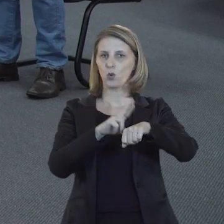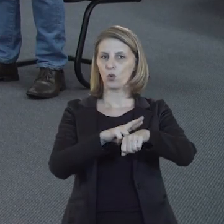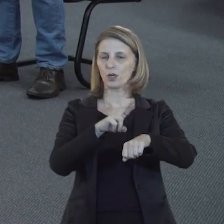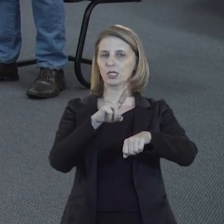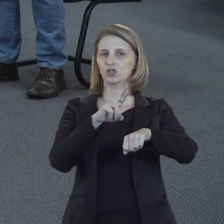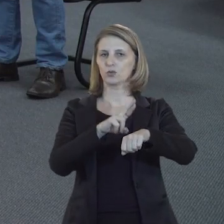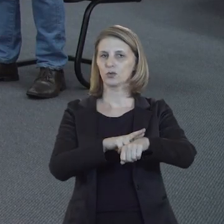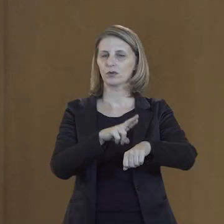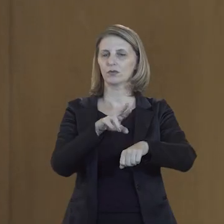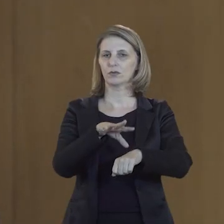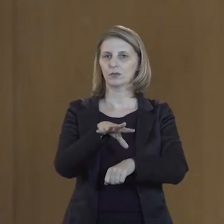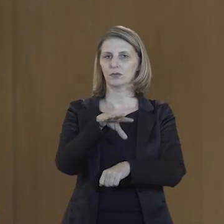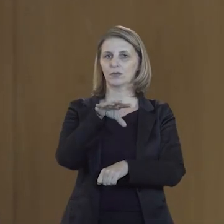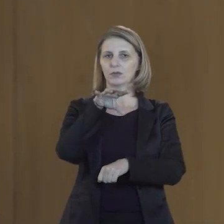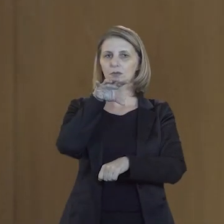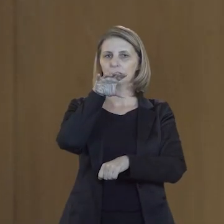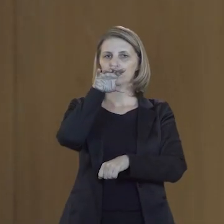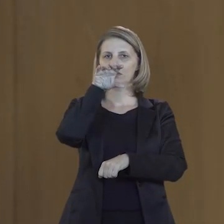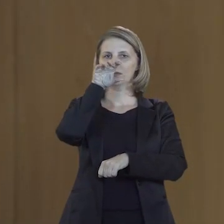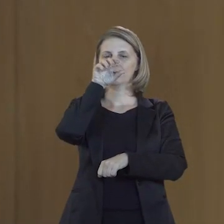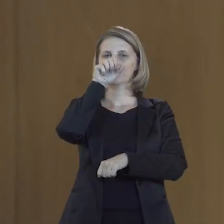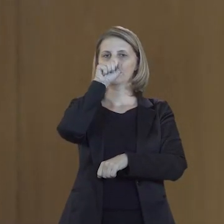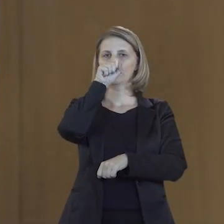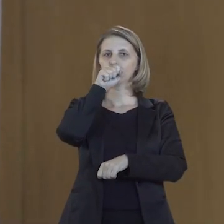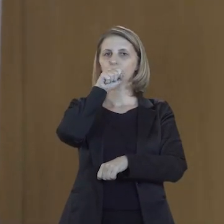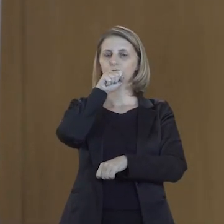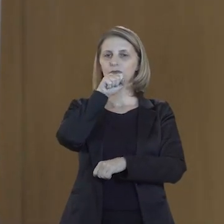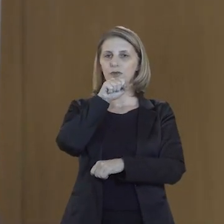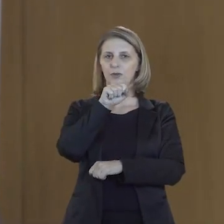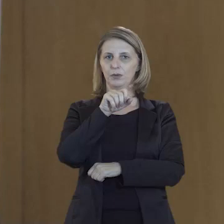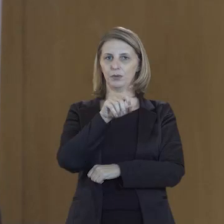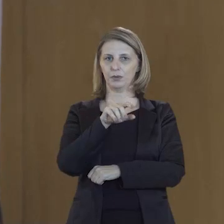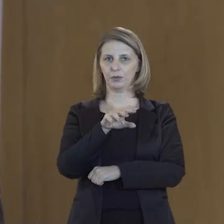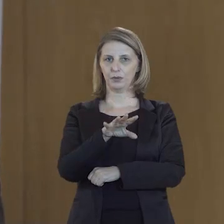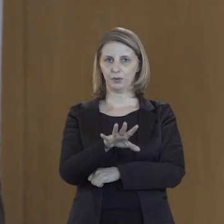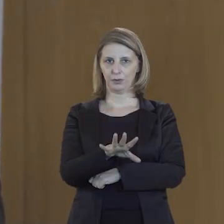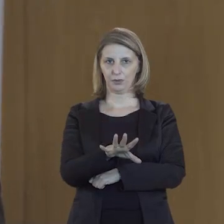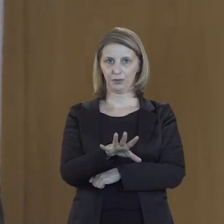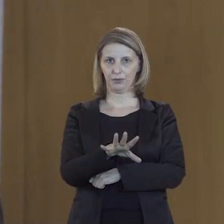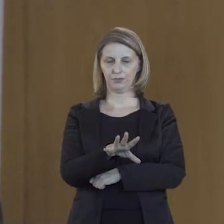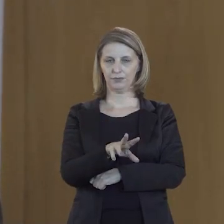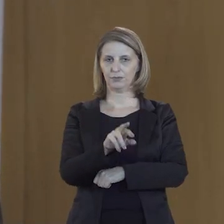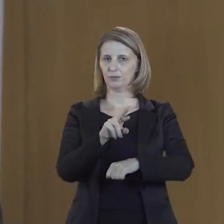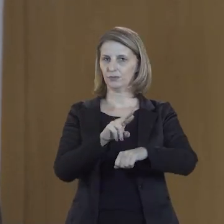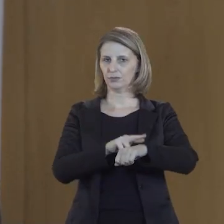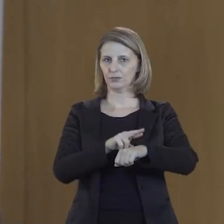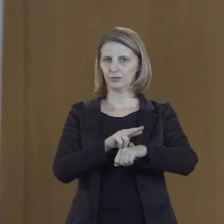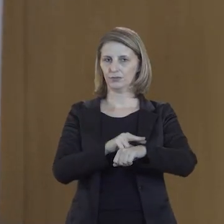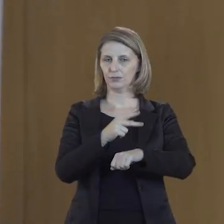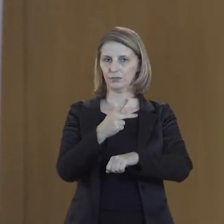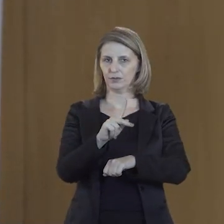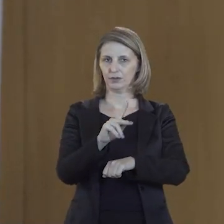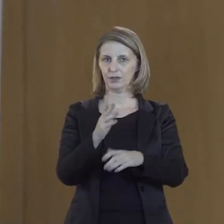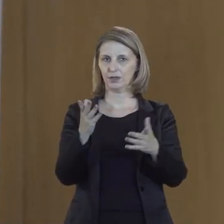Naturalmente, vai encontrando o seu ritmo adequado de respiração. Inspira e